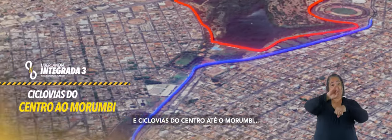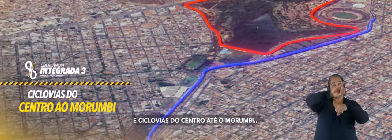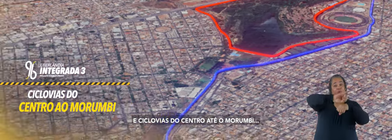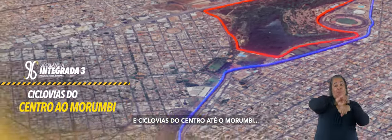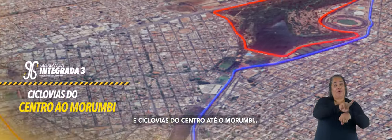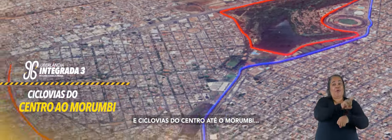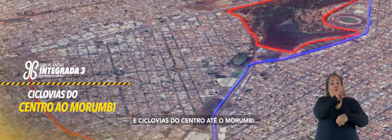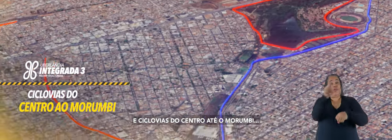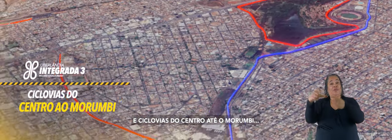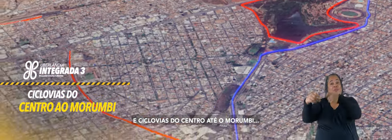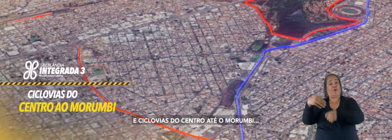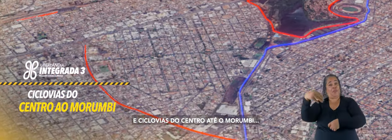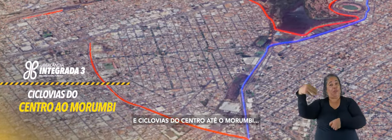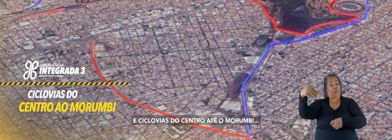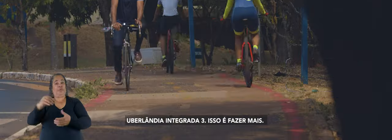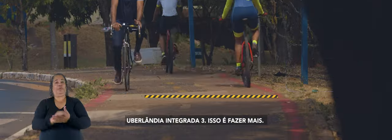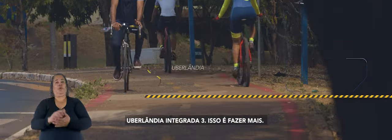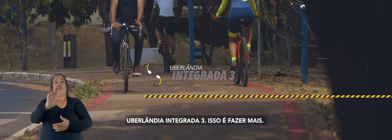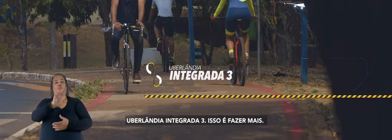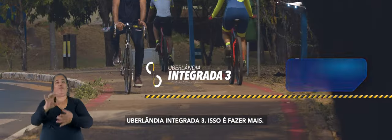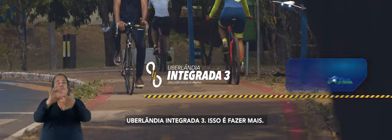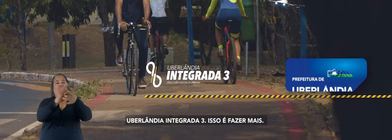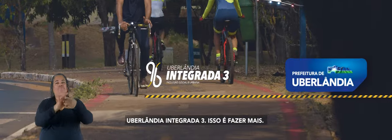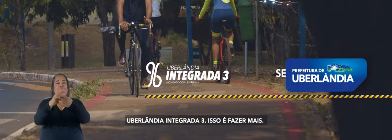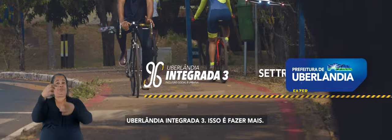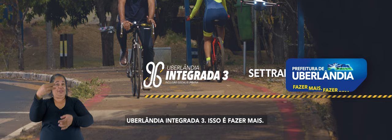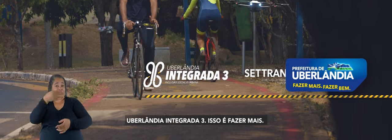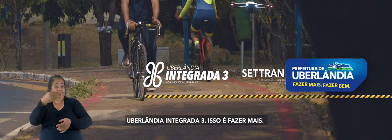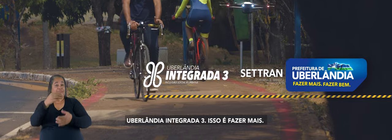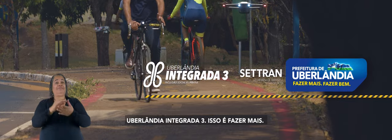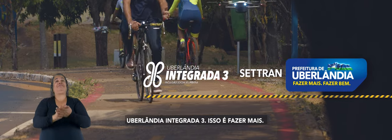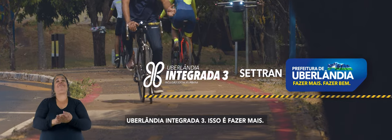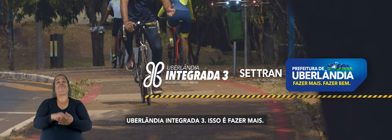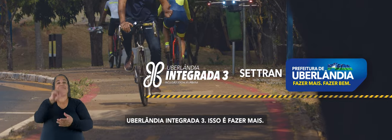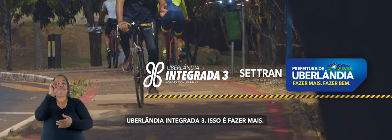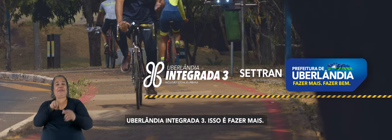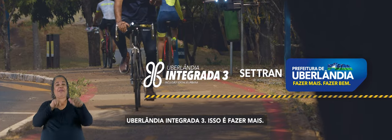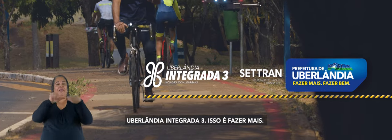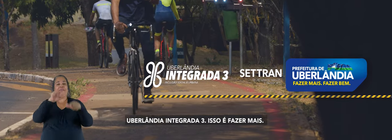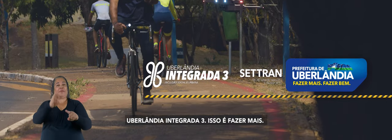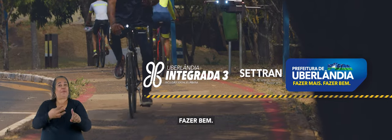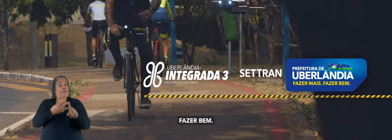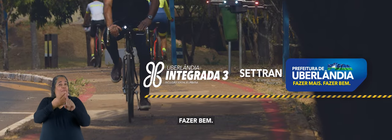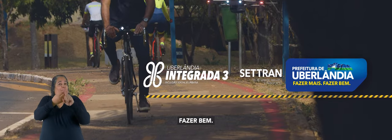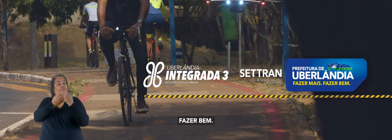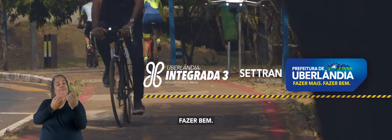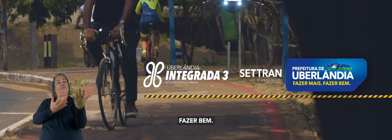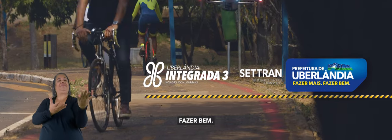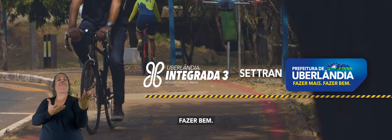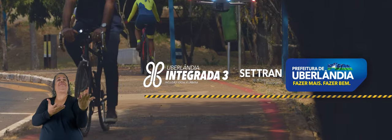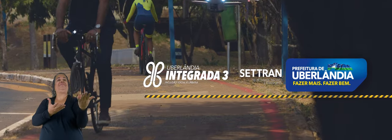ciclovias do centro até o Morumbi. Uberlândia Integrada 3. Isso é fazer mais... Fazer bem! ciclovias